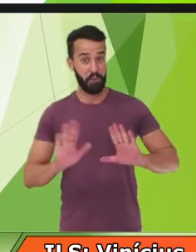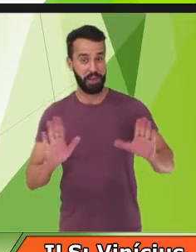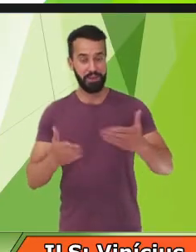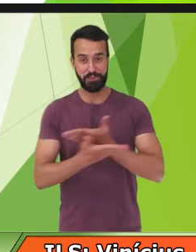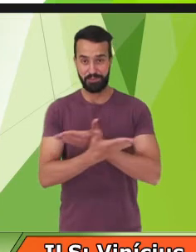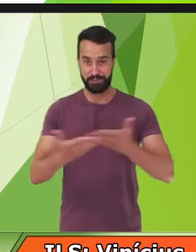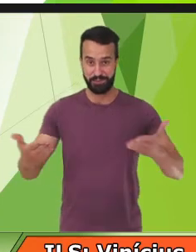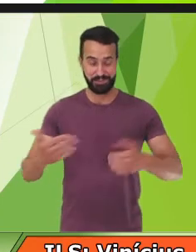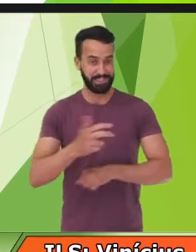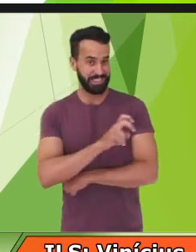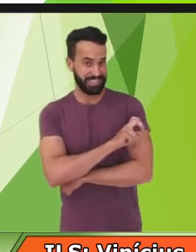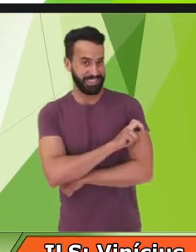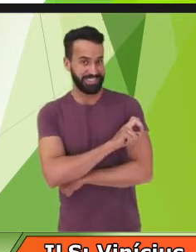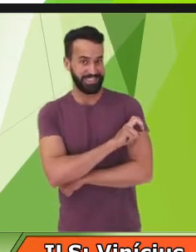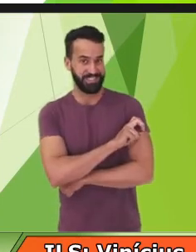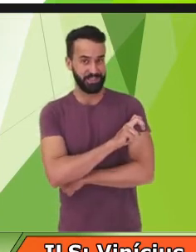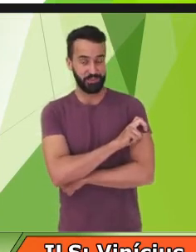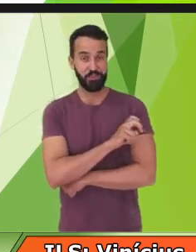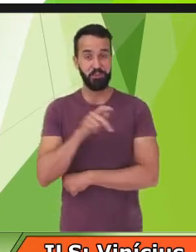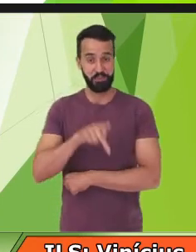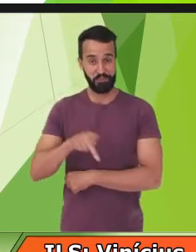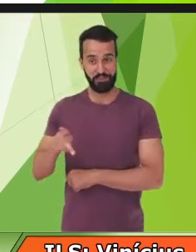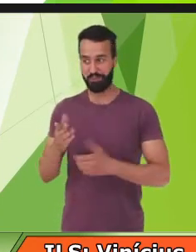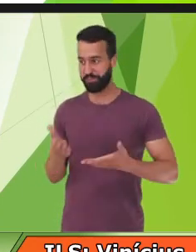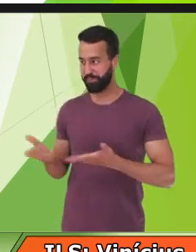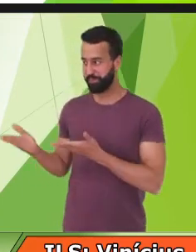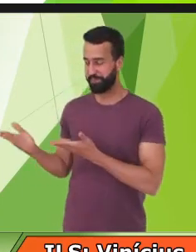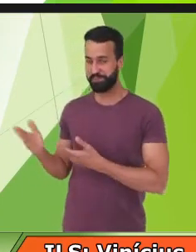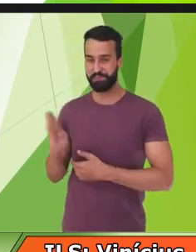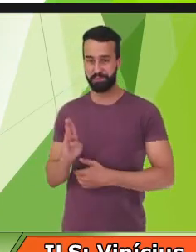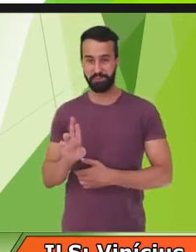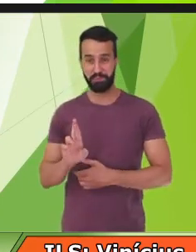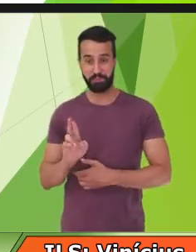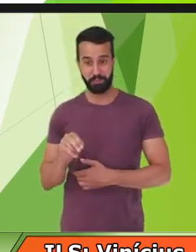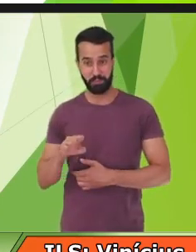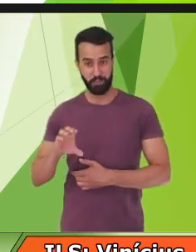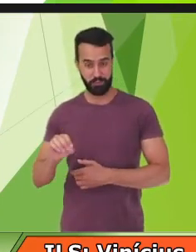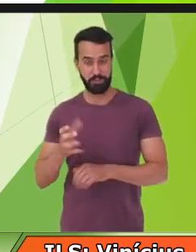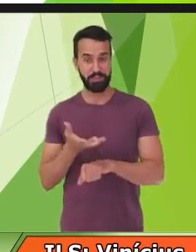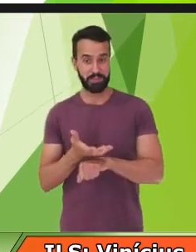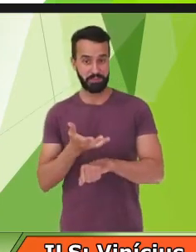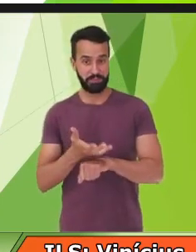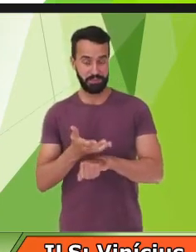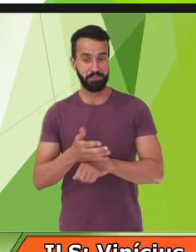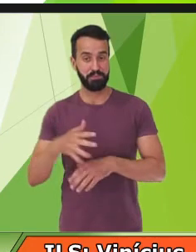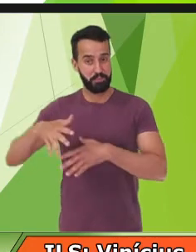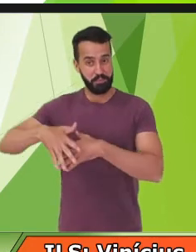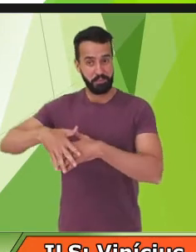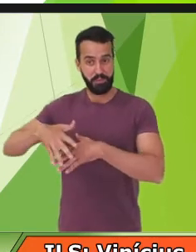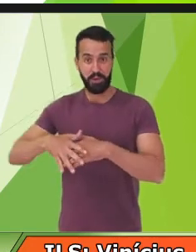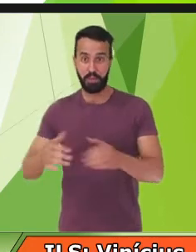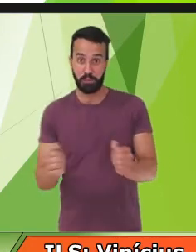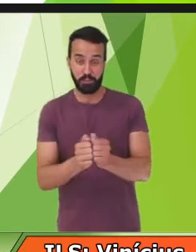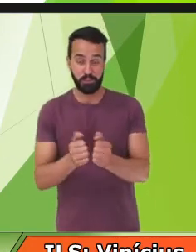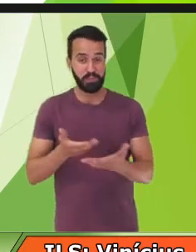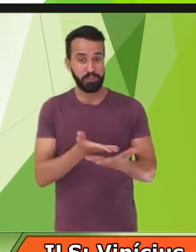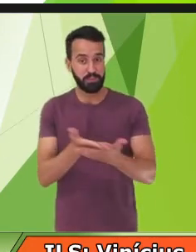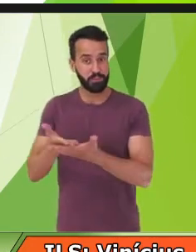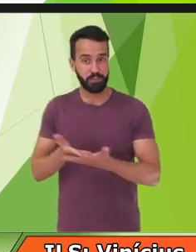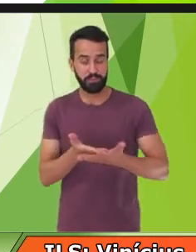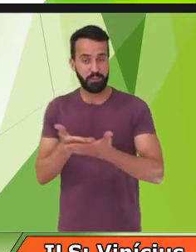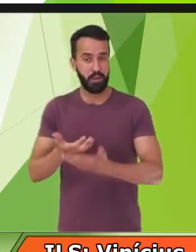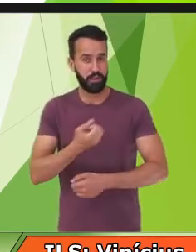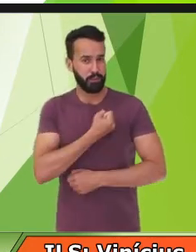Olá, estudante do quinto ano. Eu sou o professor Bruno, professor de matemática, e juntos nós vamos estudar sobre